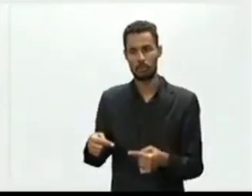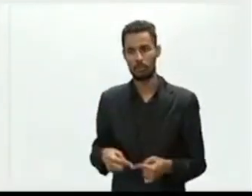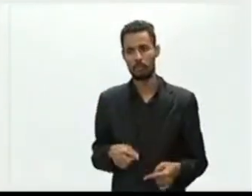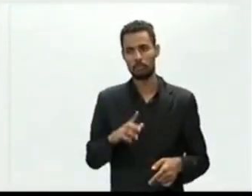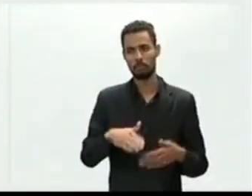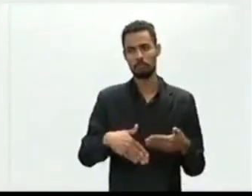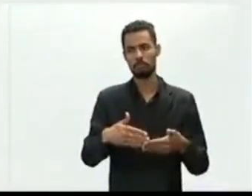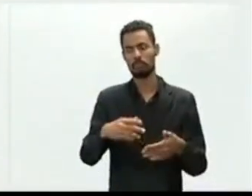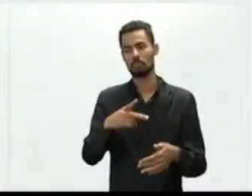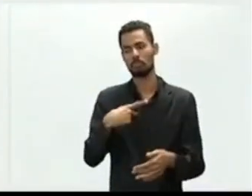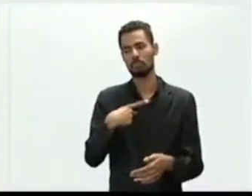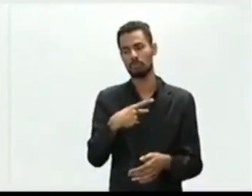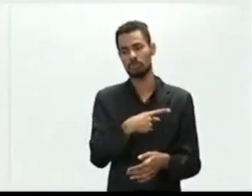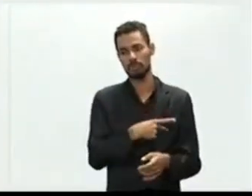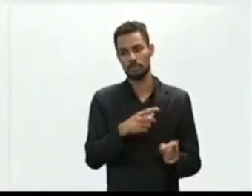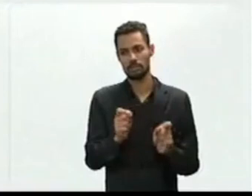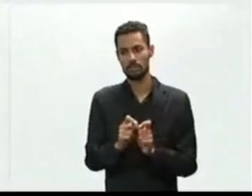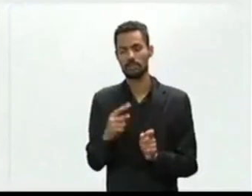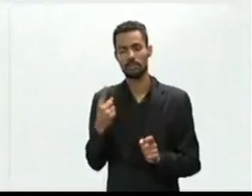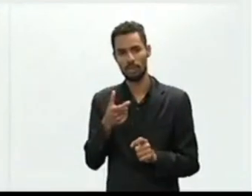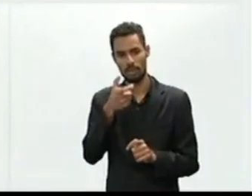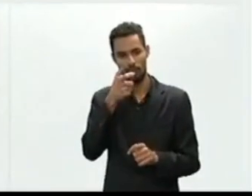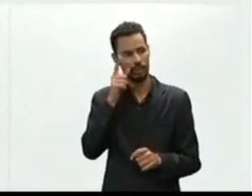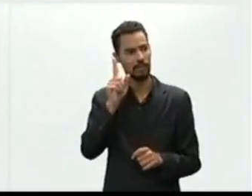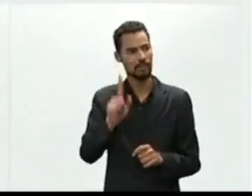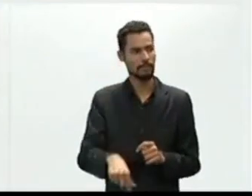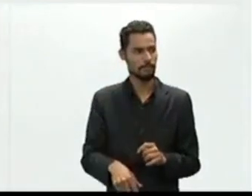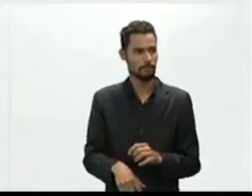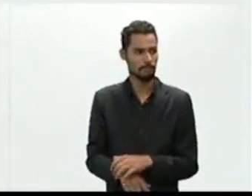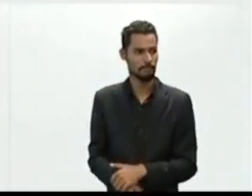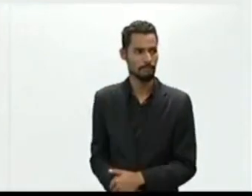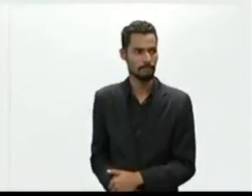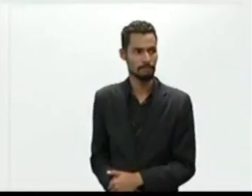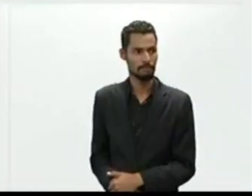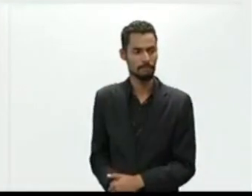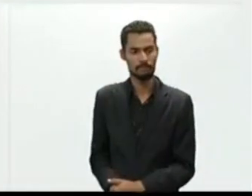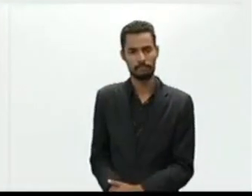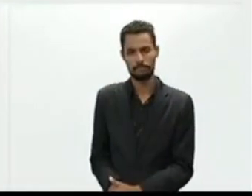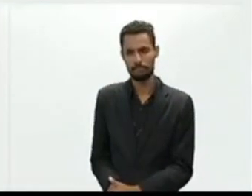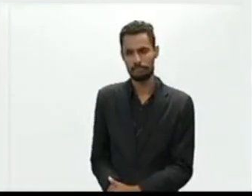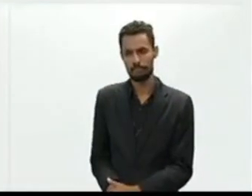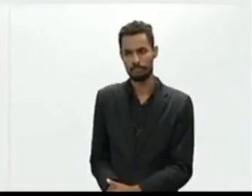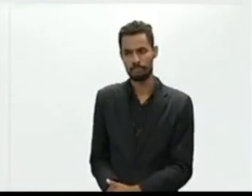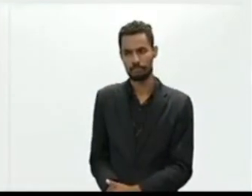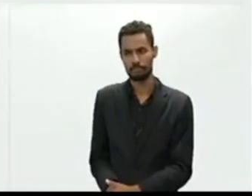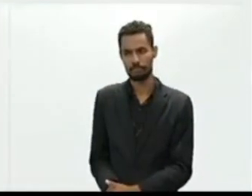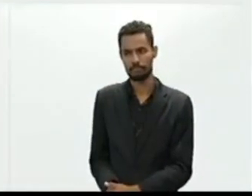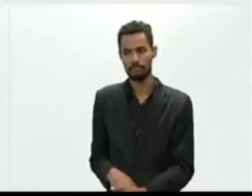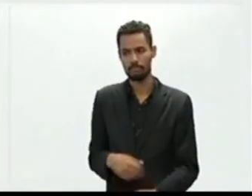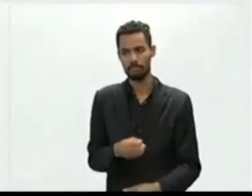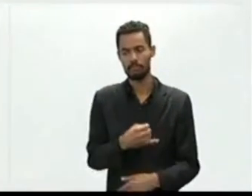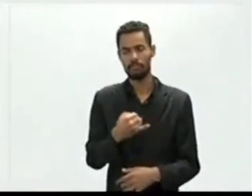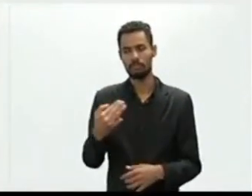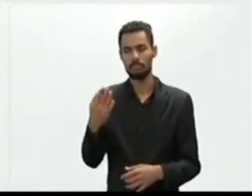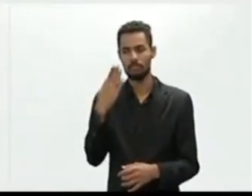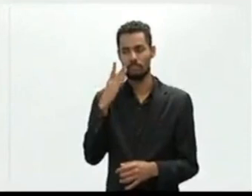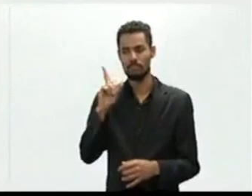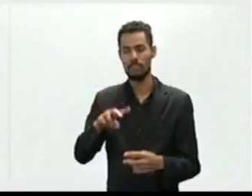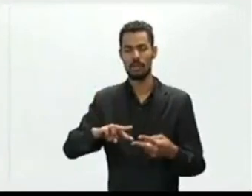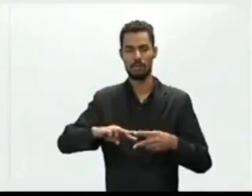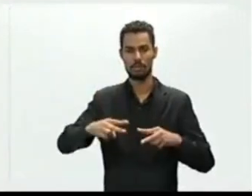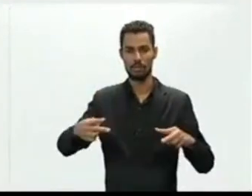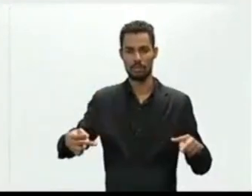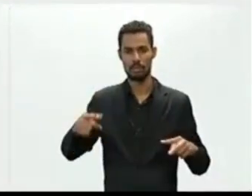de proteínas de interesse, né? Para ter em quantidade esse DNA, uma